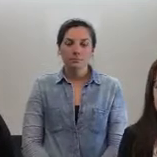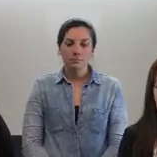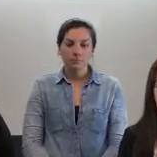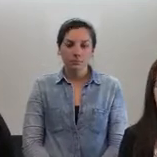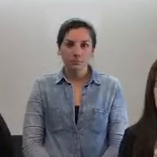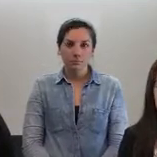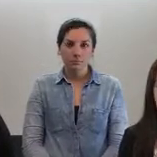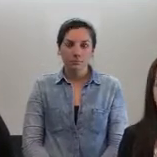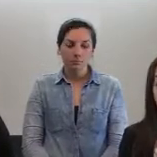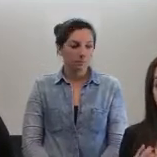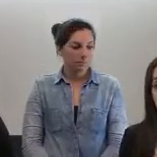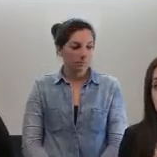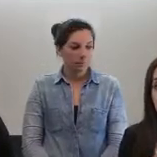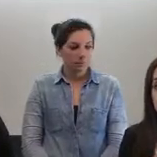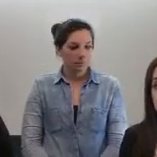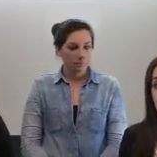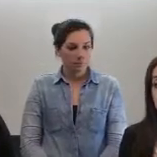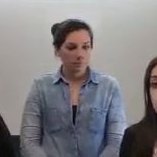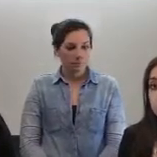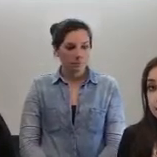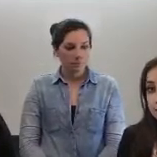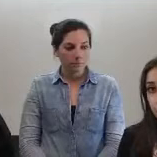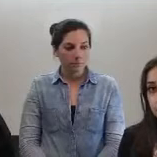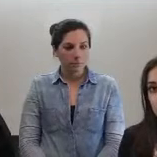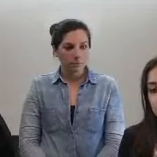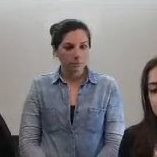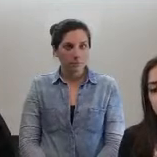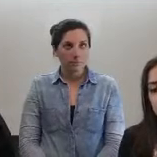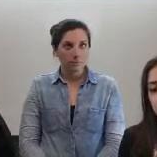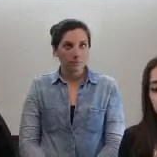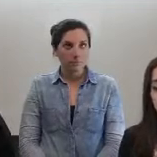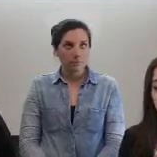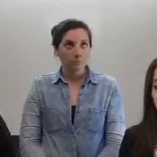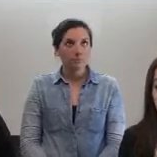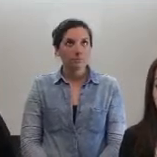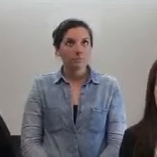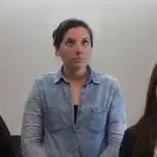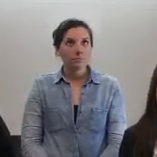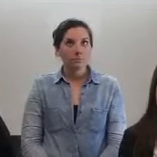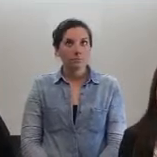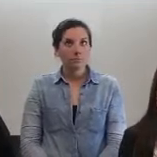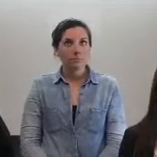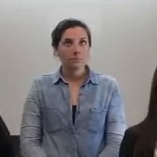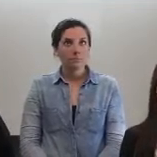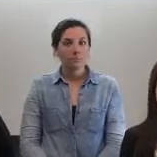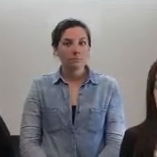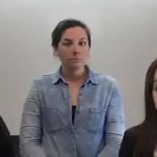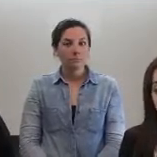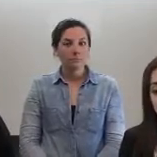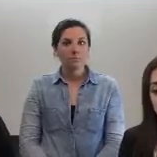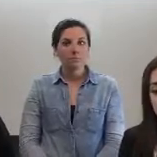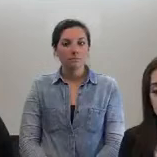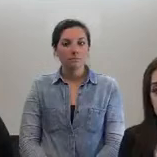Como exemplo, a gente tem os jornais, gibis podem ser considerados periódicos, revistas comerciais,